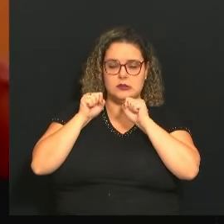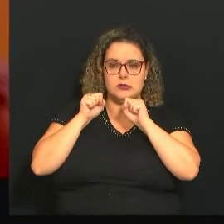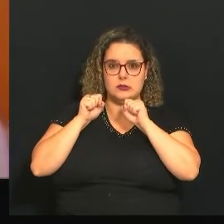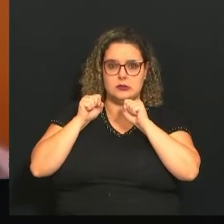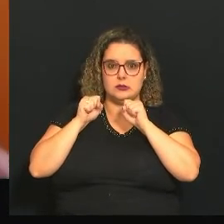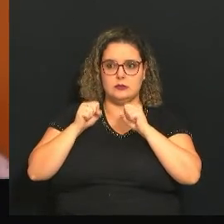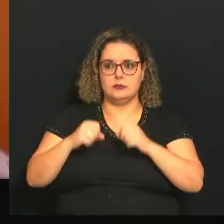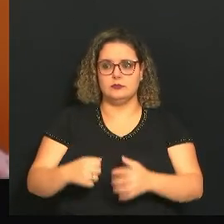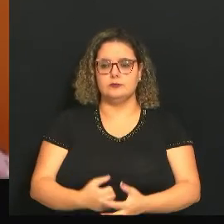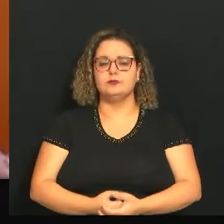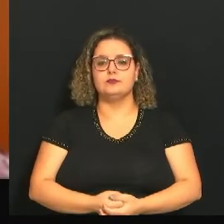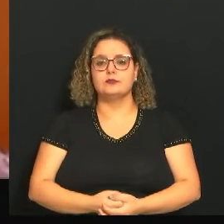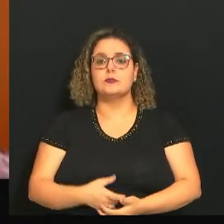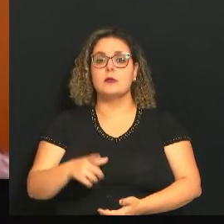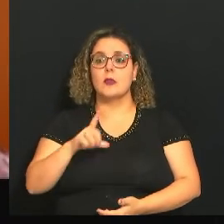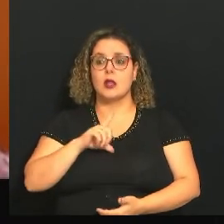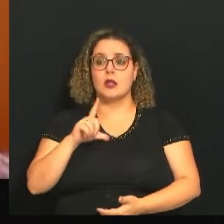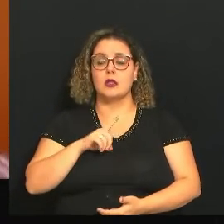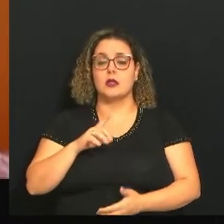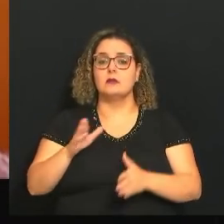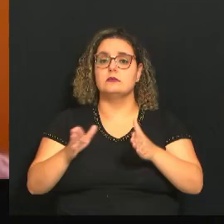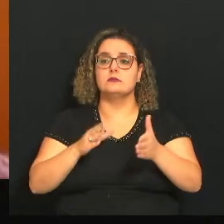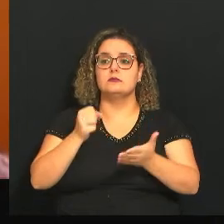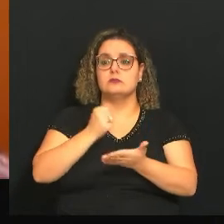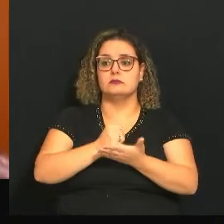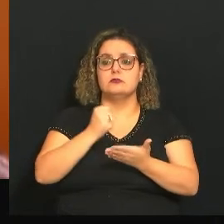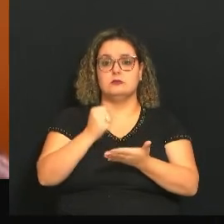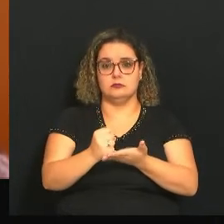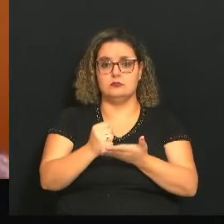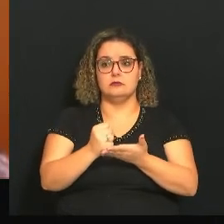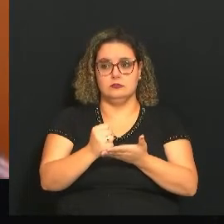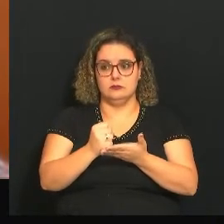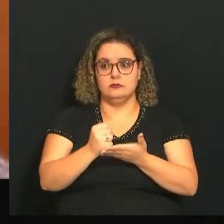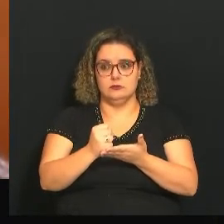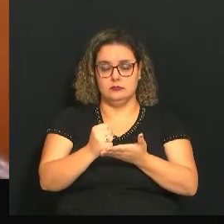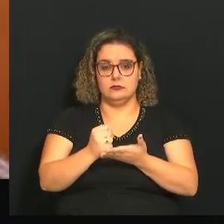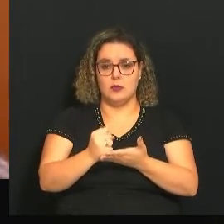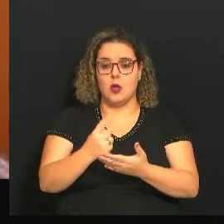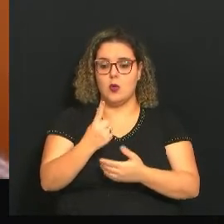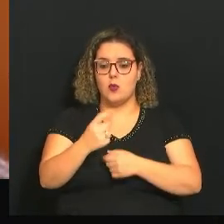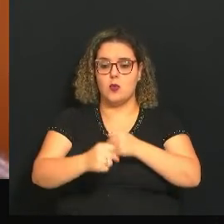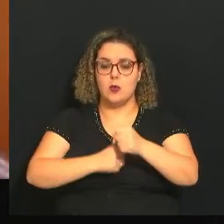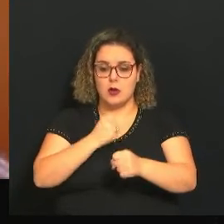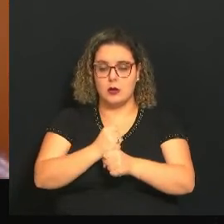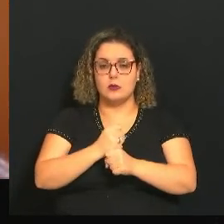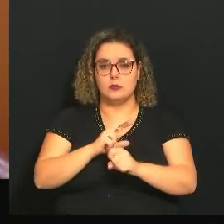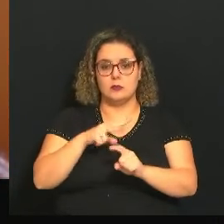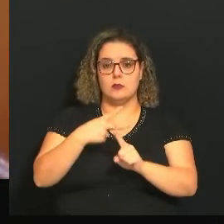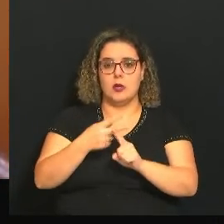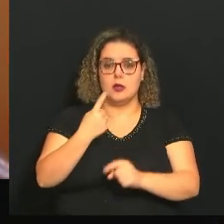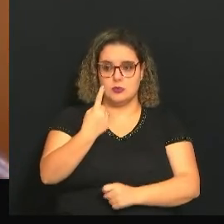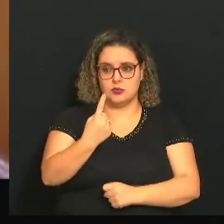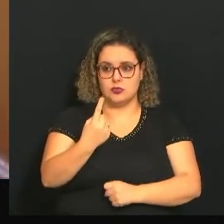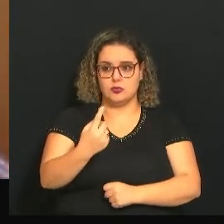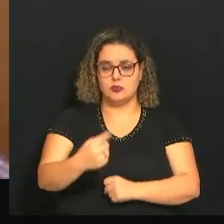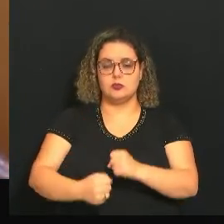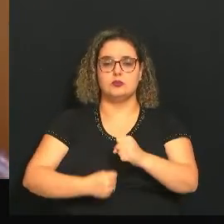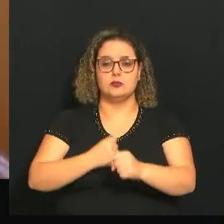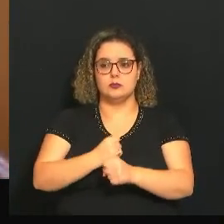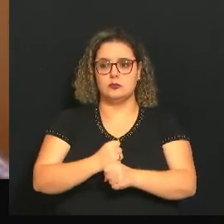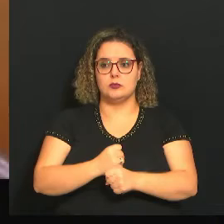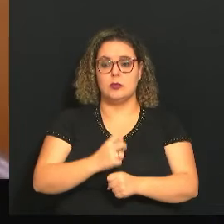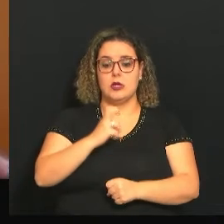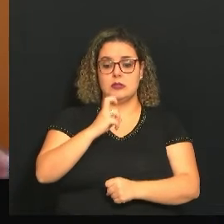que a contratação temporária passaria, que hoje é 1 ano mais 1, passaria para 10 anos, 5 mais